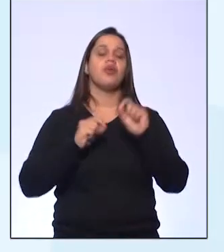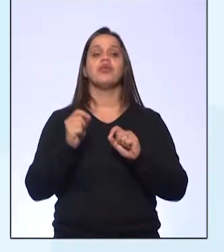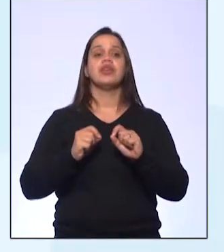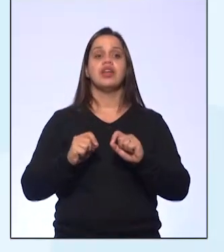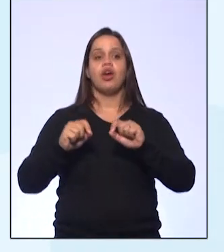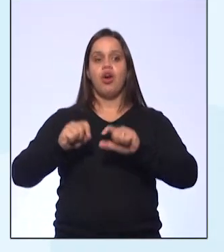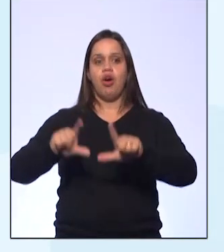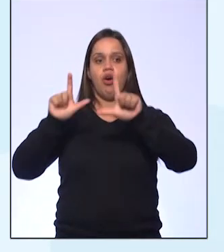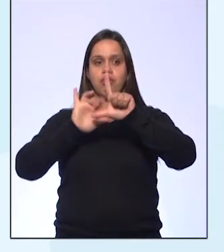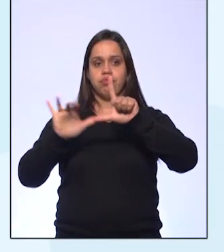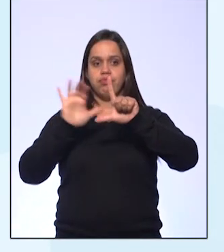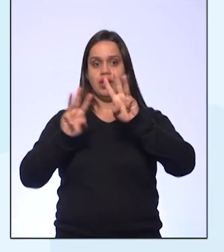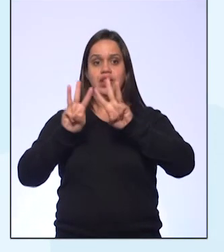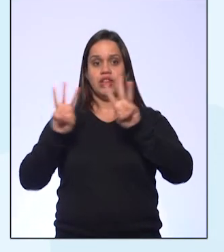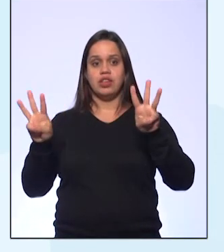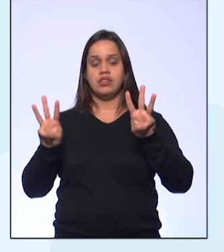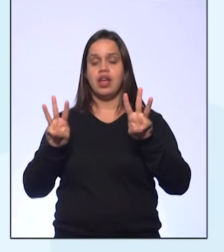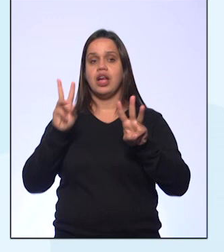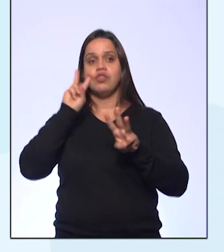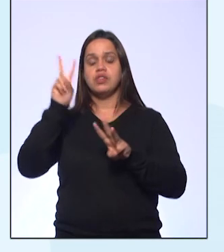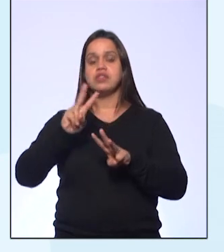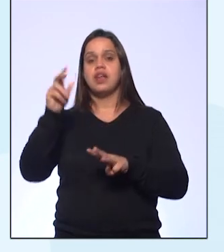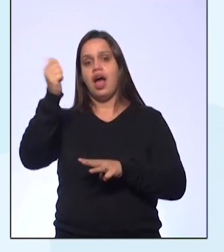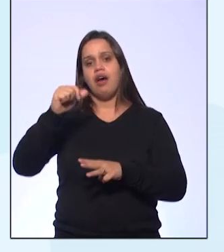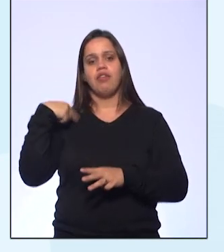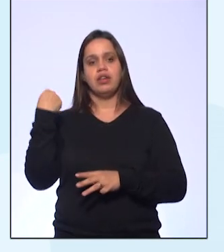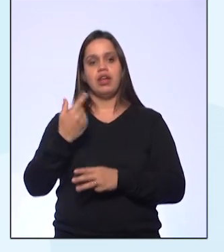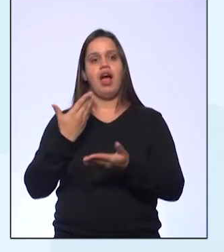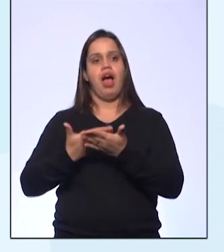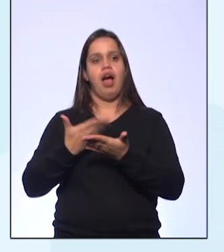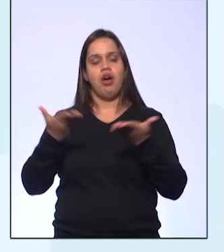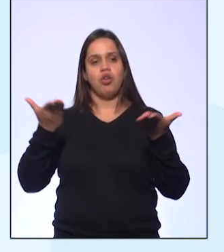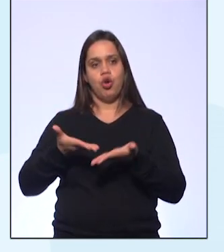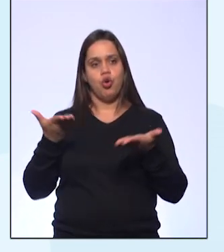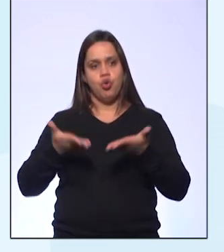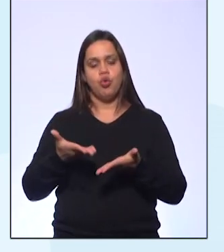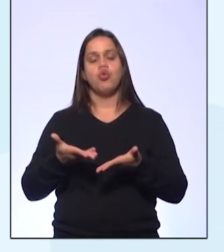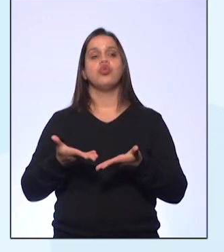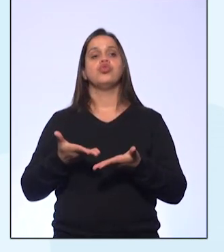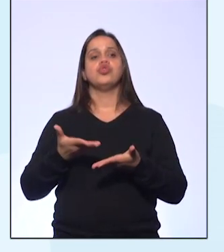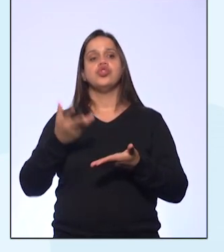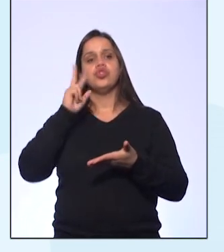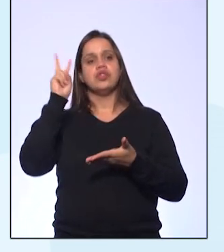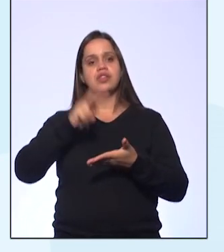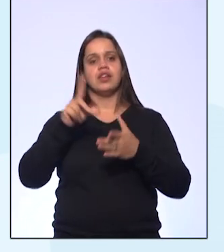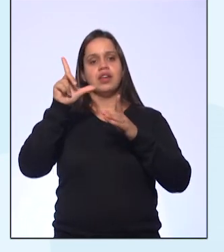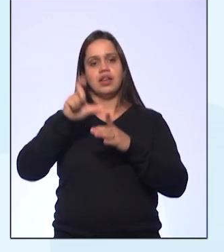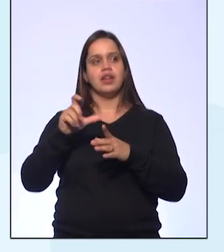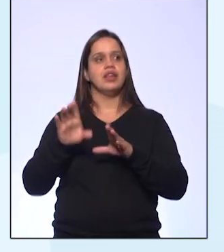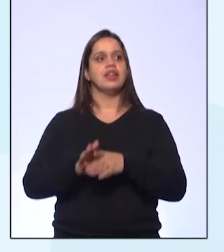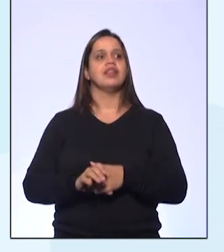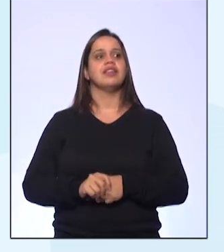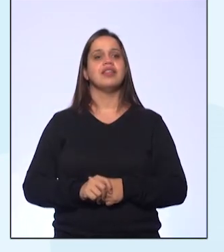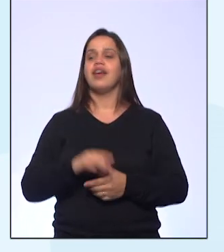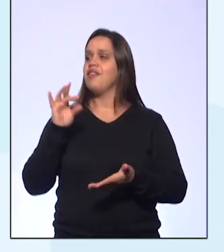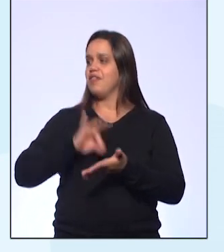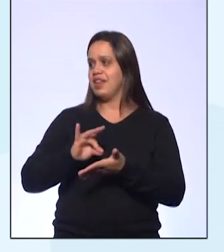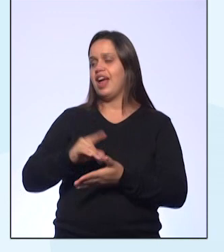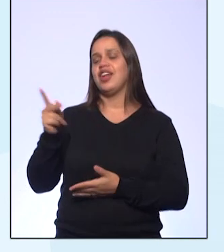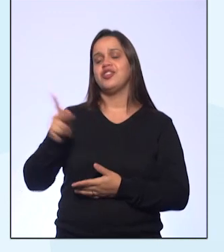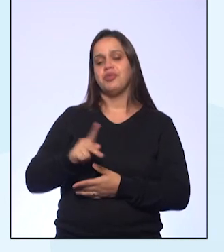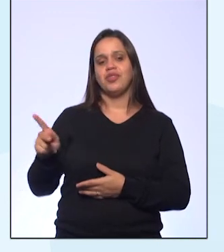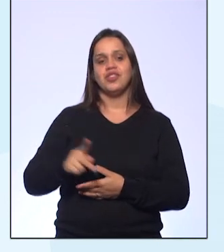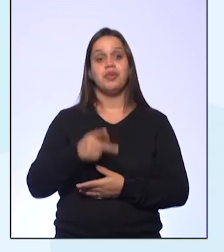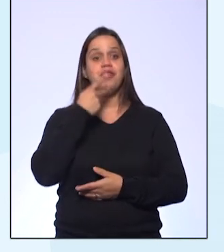da aula. Vai aparecer aí para vocês o QR Code e também aí o nosso endereço. Isso, professora. Para falar um